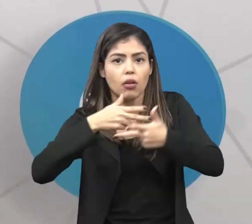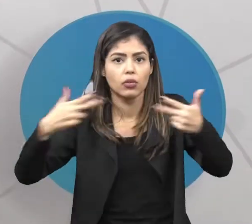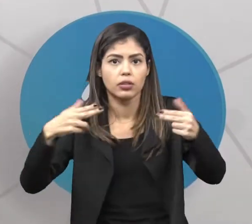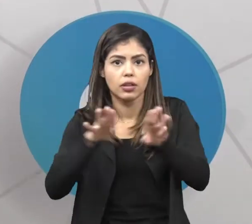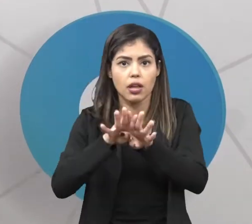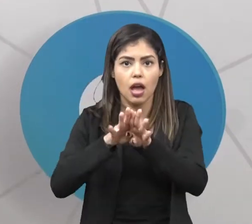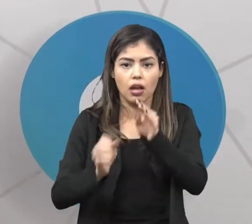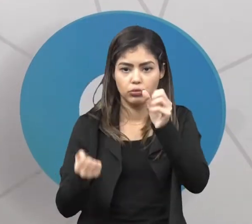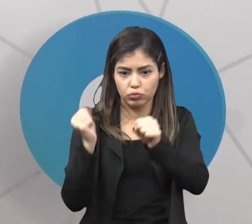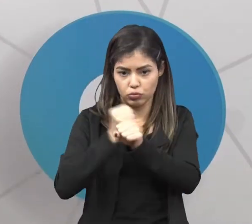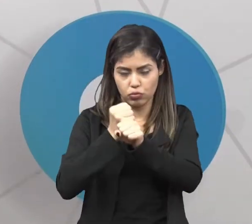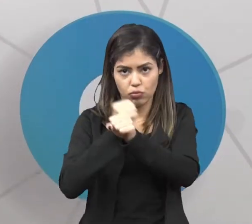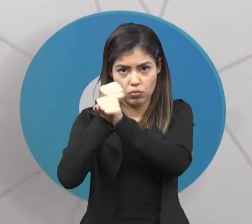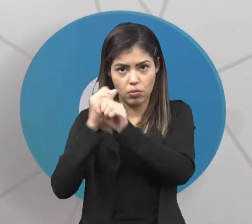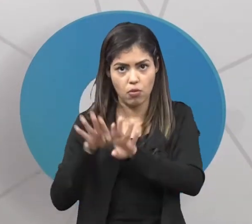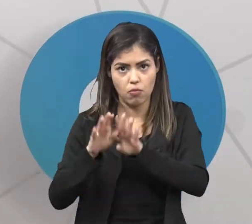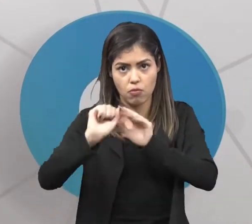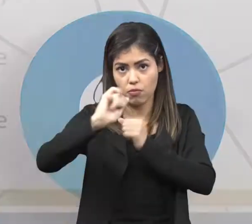construir uma crônica.